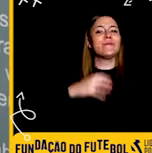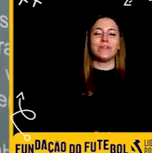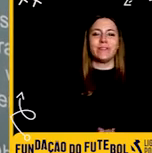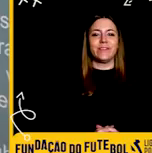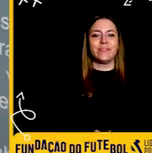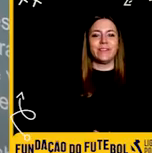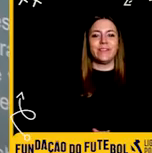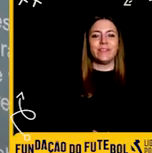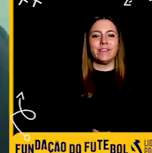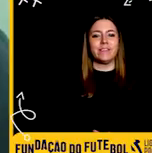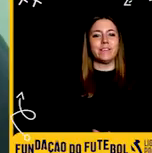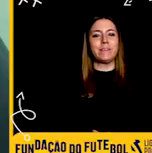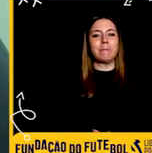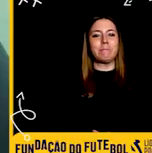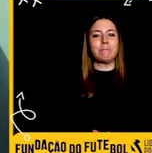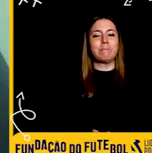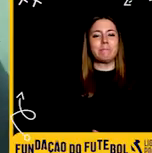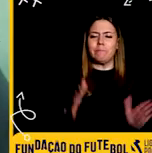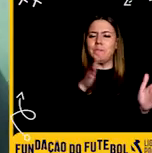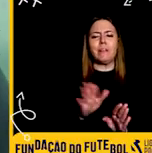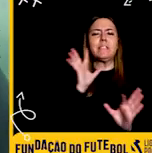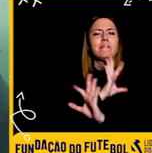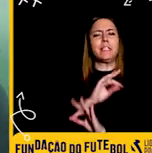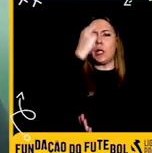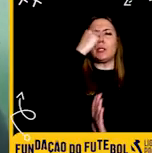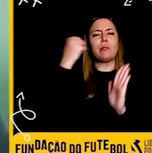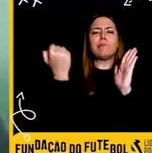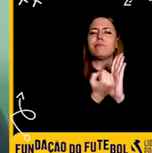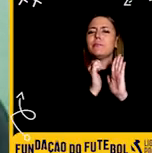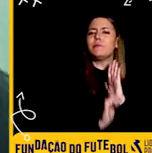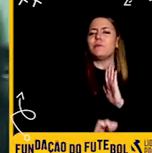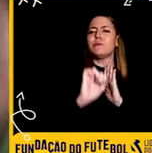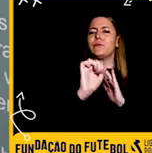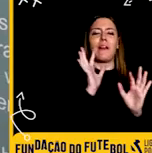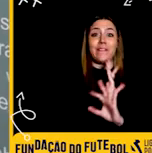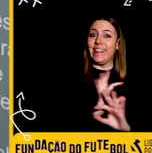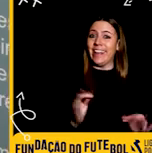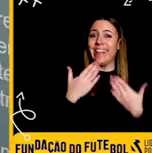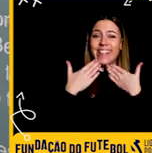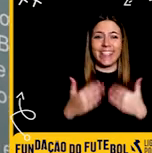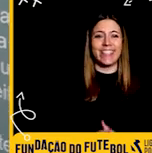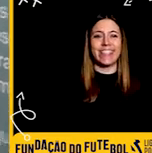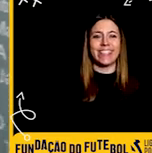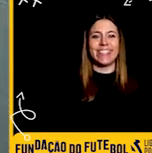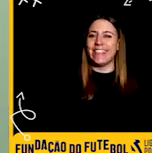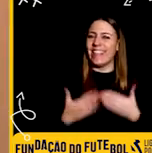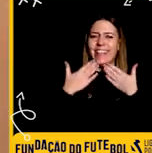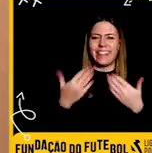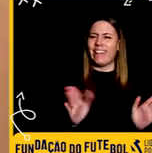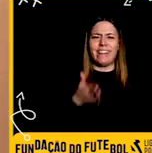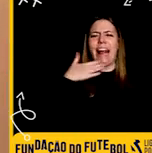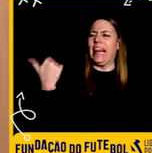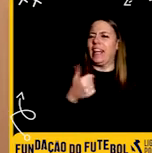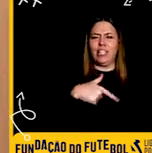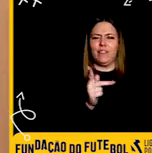Covilhã, Covilhã, mais um brilhante para a tua história. Fantástico, Gilberto. Obrigada. Fantástico.